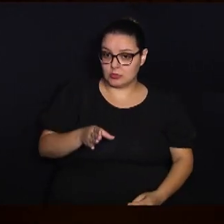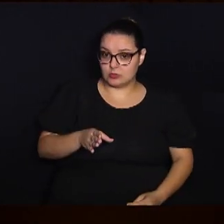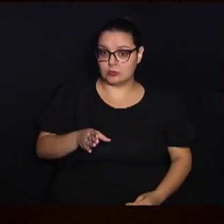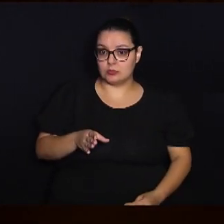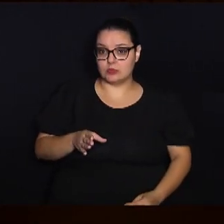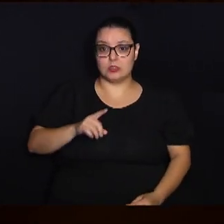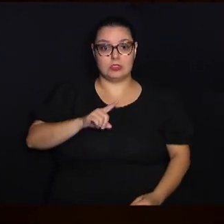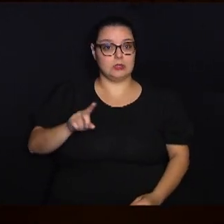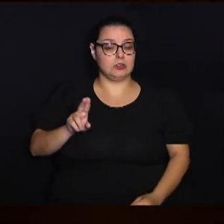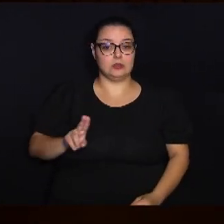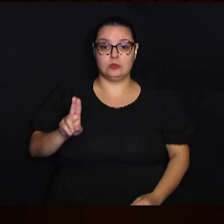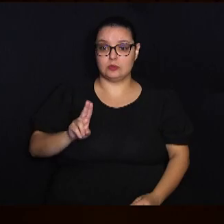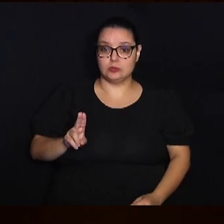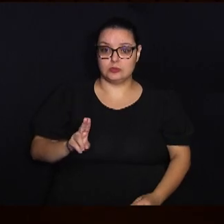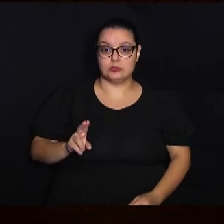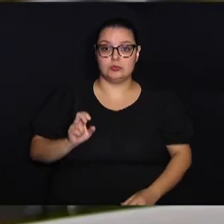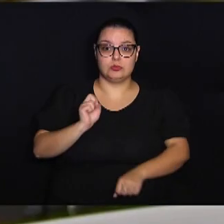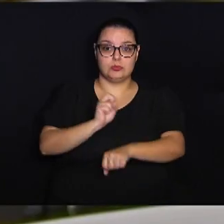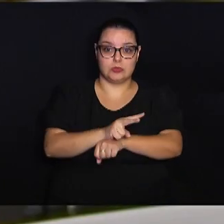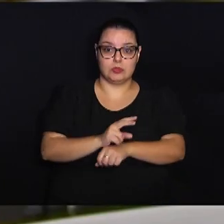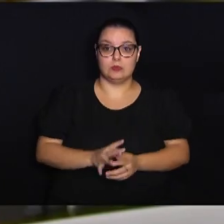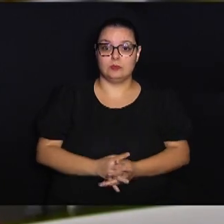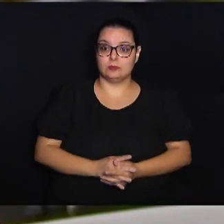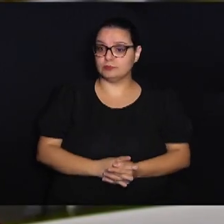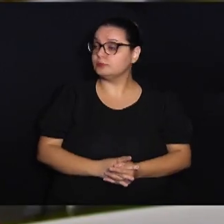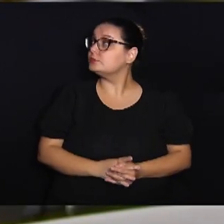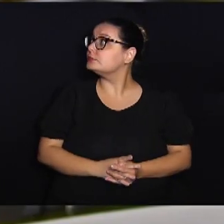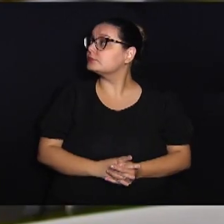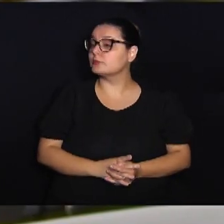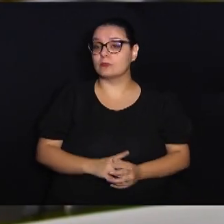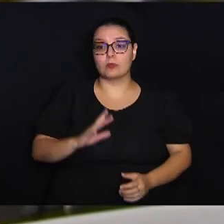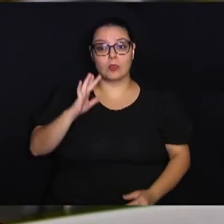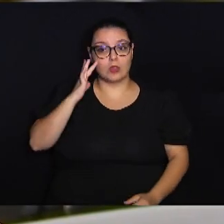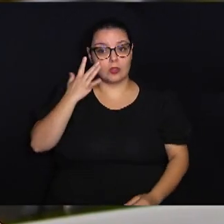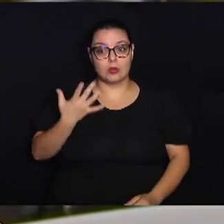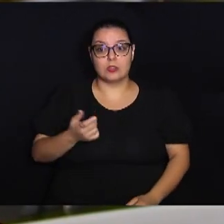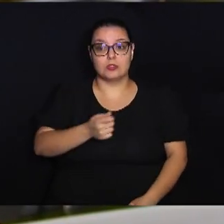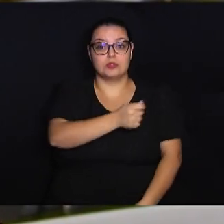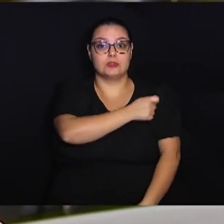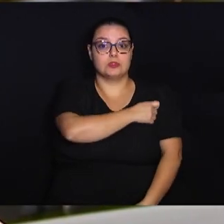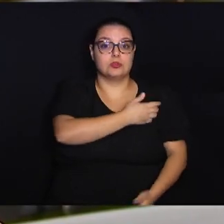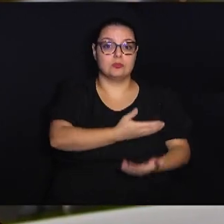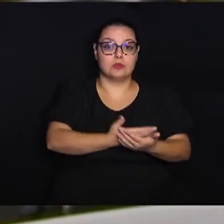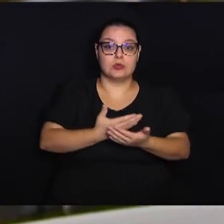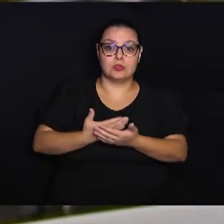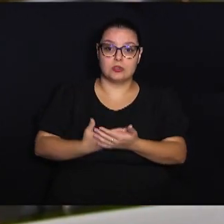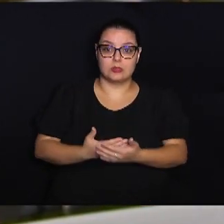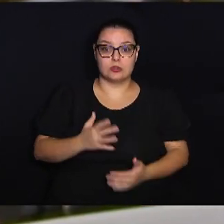Almeida aos músicos Glória Raimundi e Islan Santos. Foi realizada na Câmara Municipal de Campinas